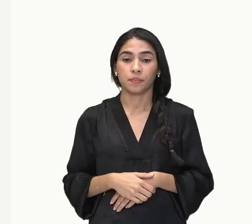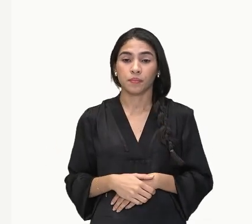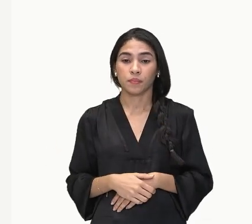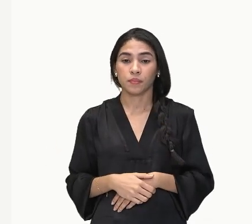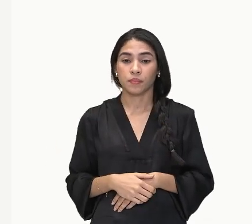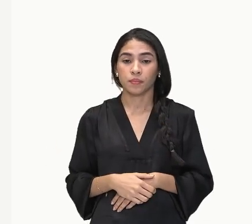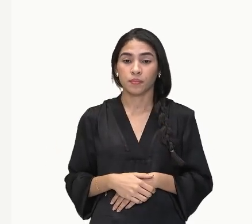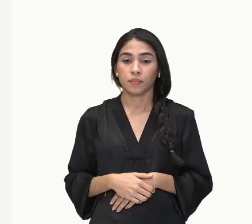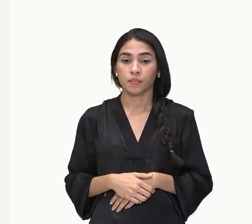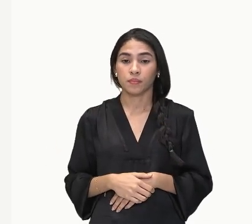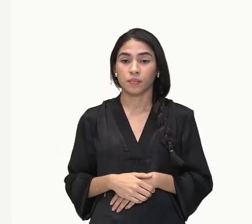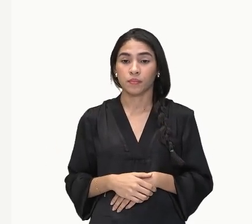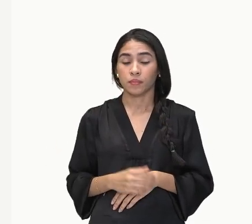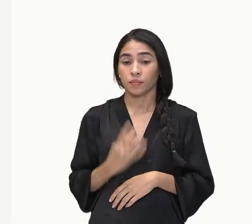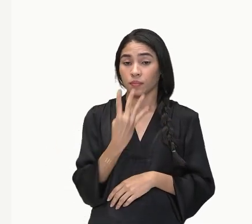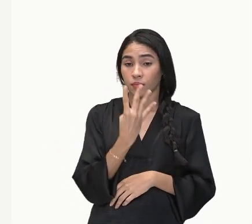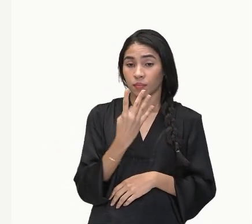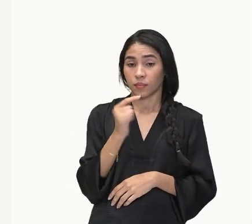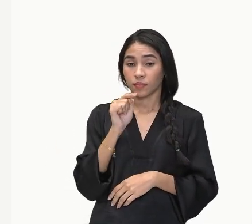que é